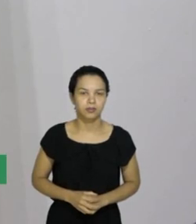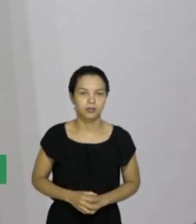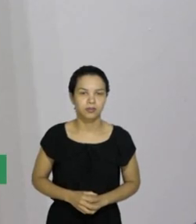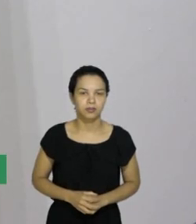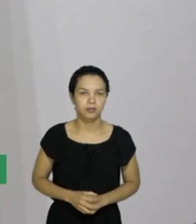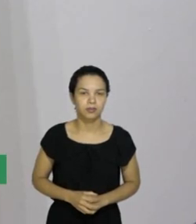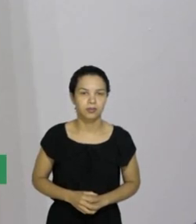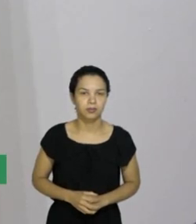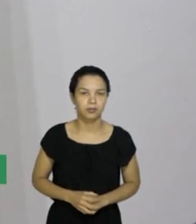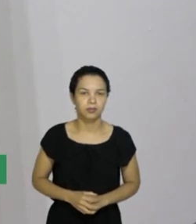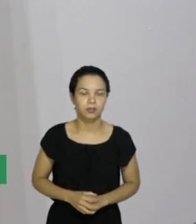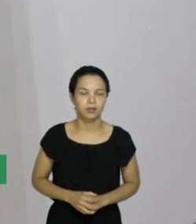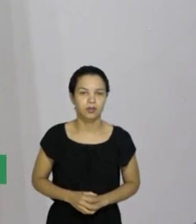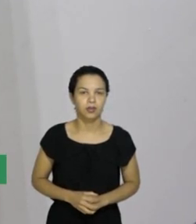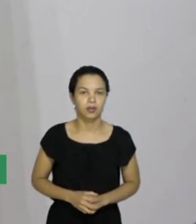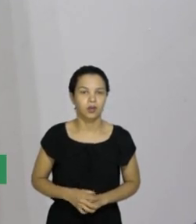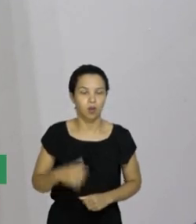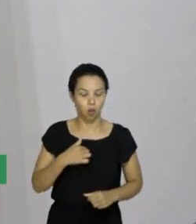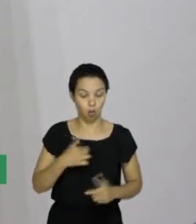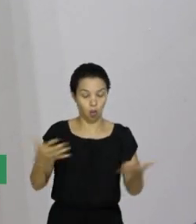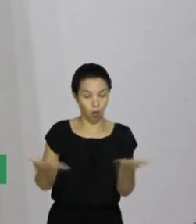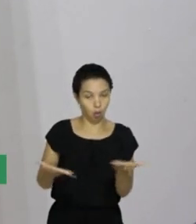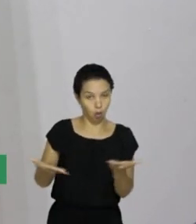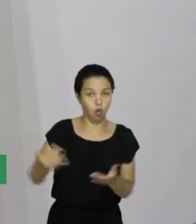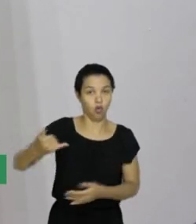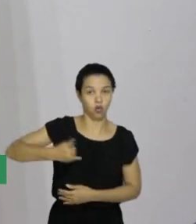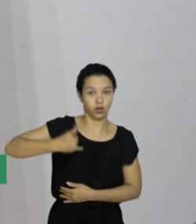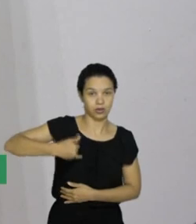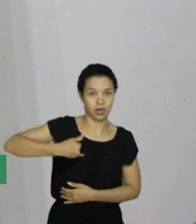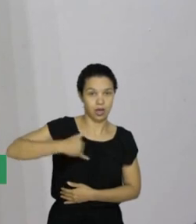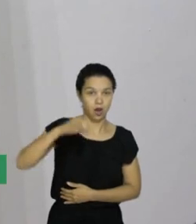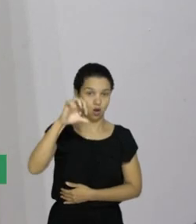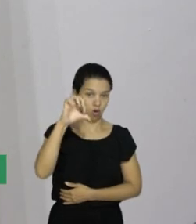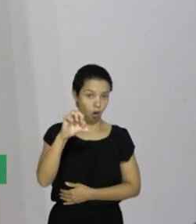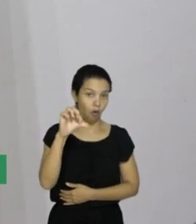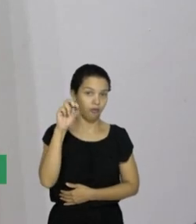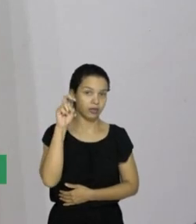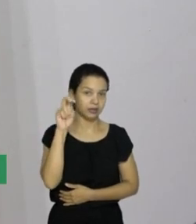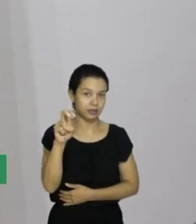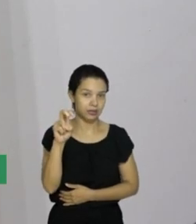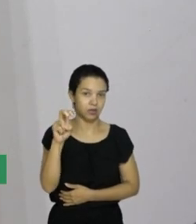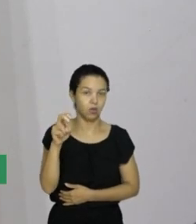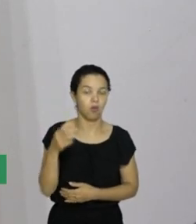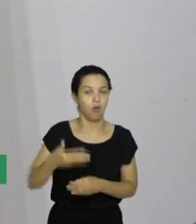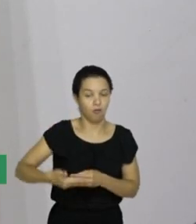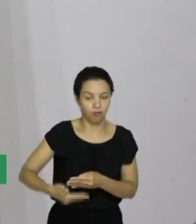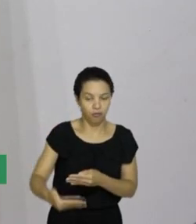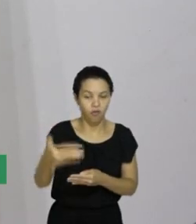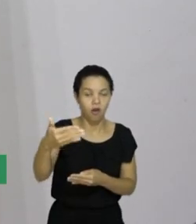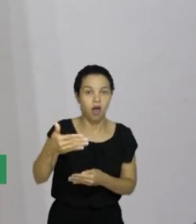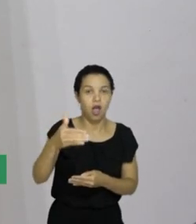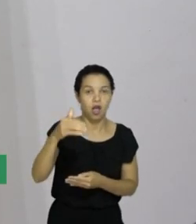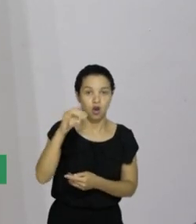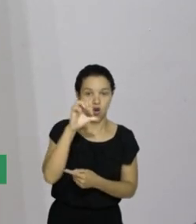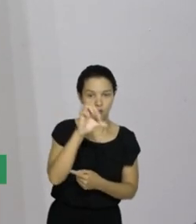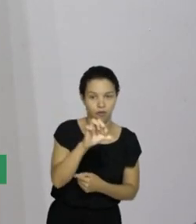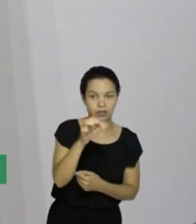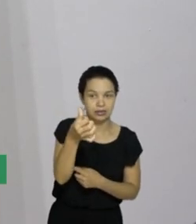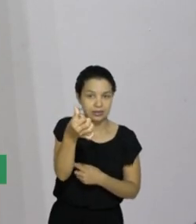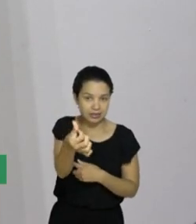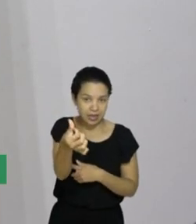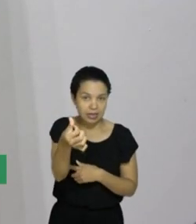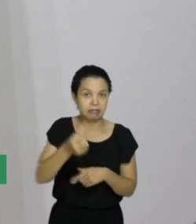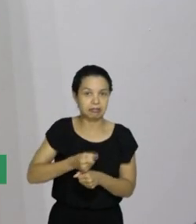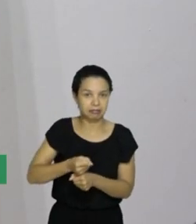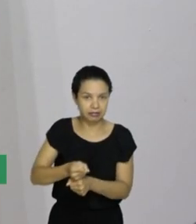estou com 95 anos e em breve complementarei 96 anos